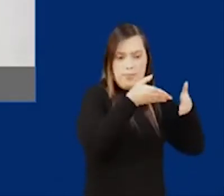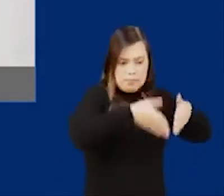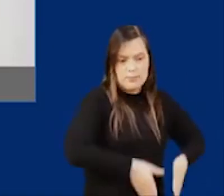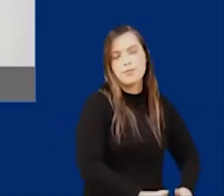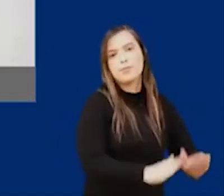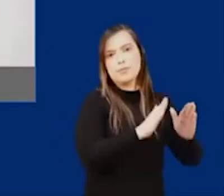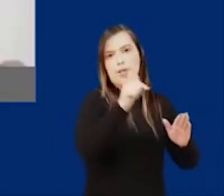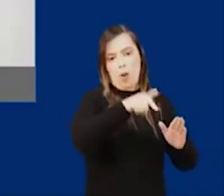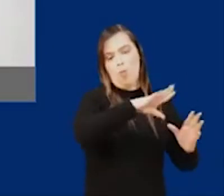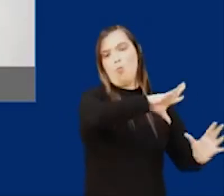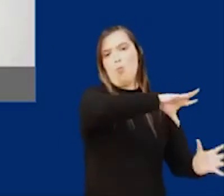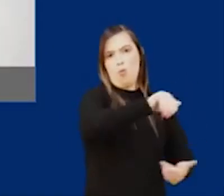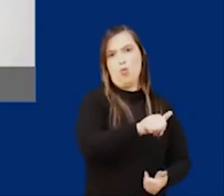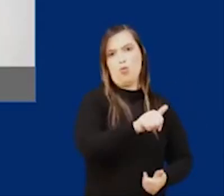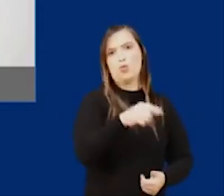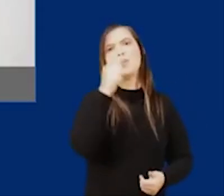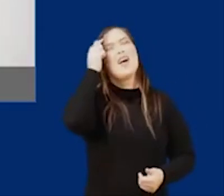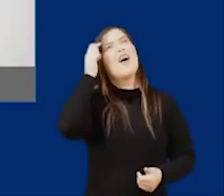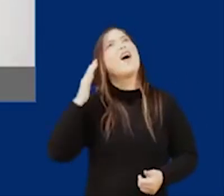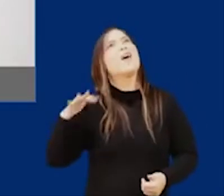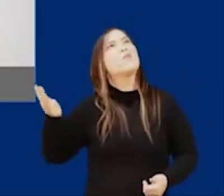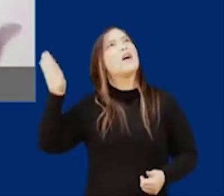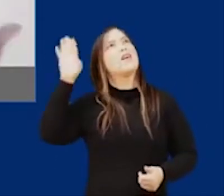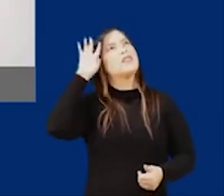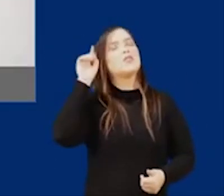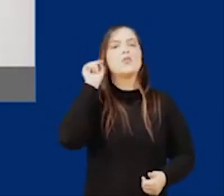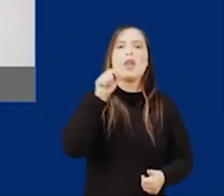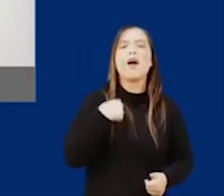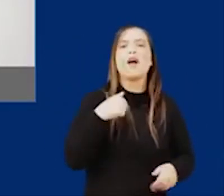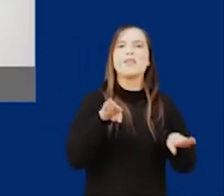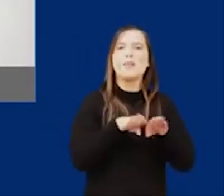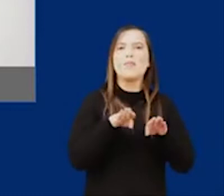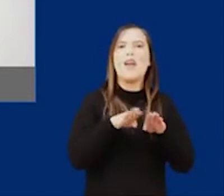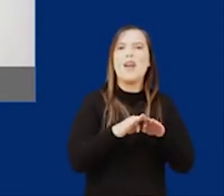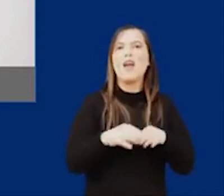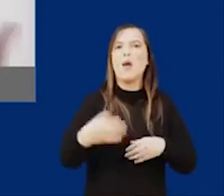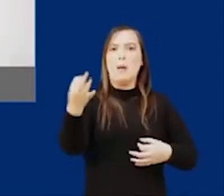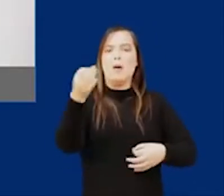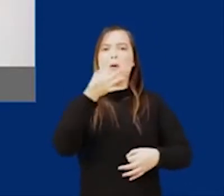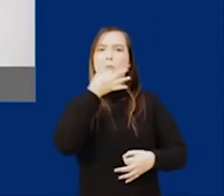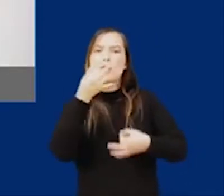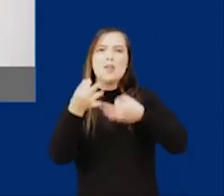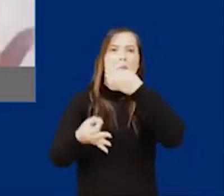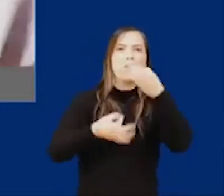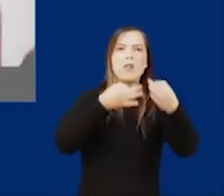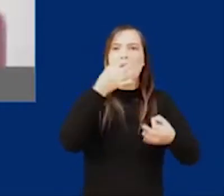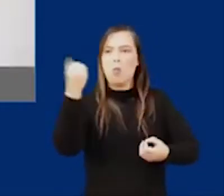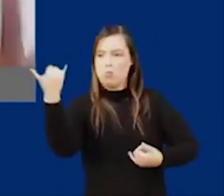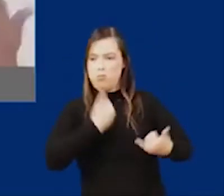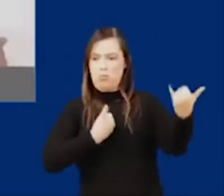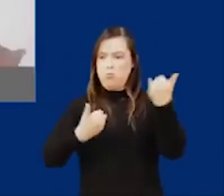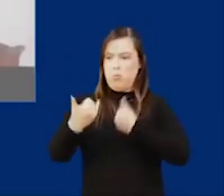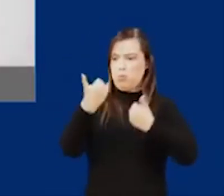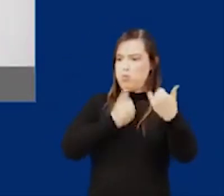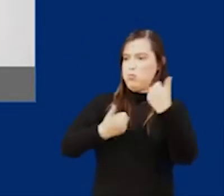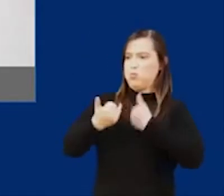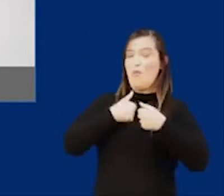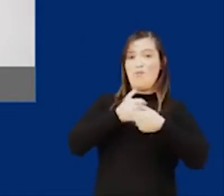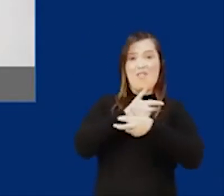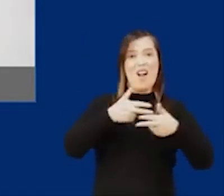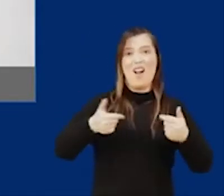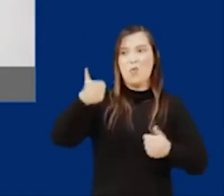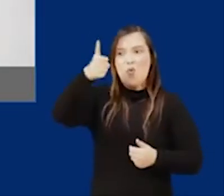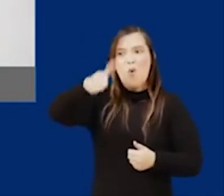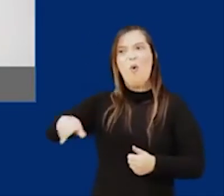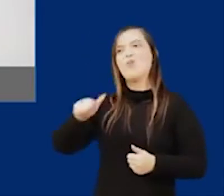eu imagino que você também teve que vencer muitas opiniões baseadas no que outras